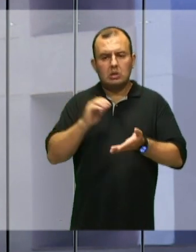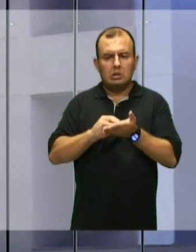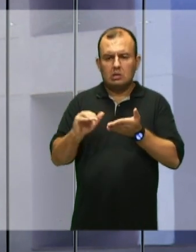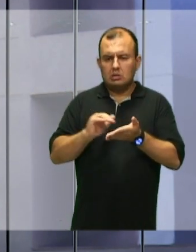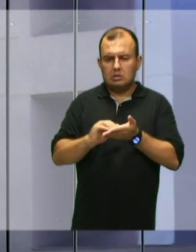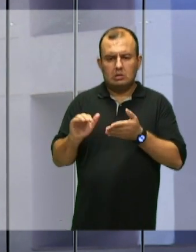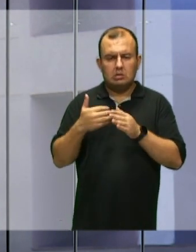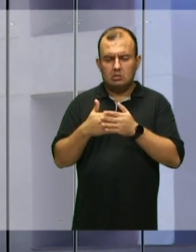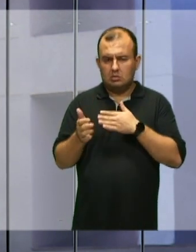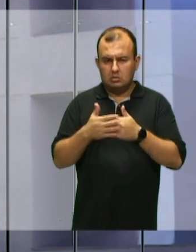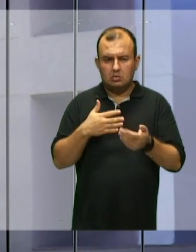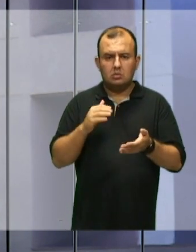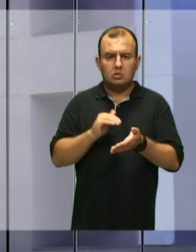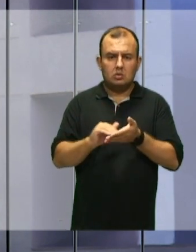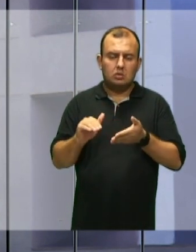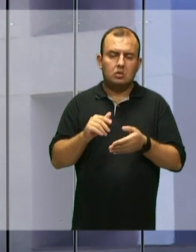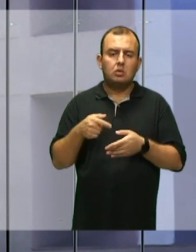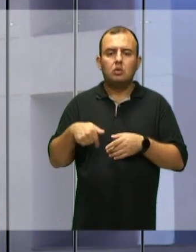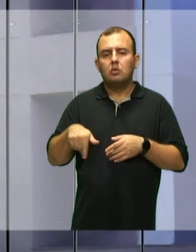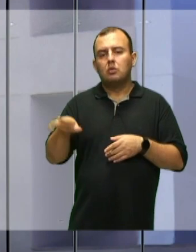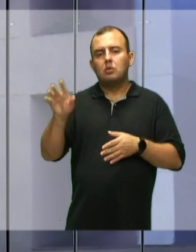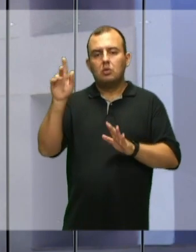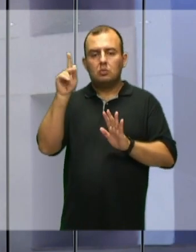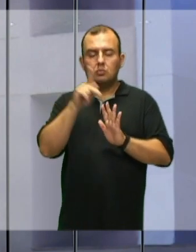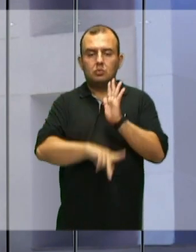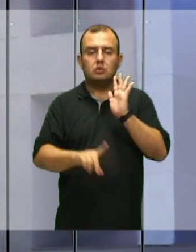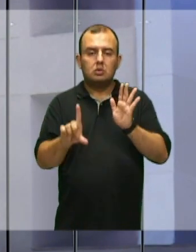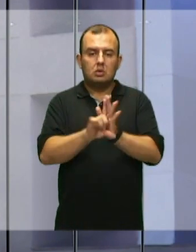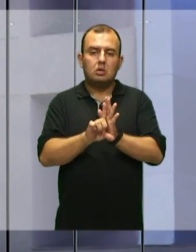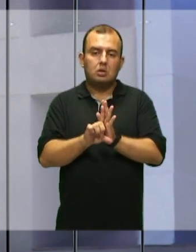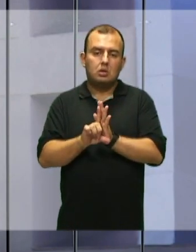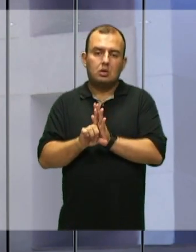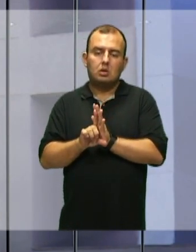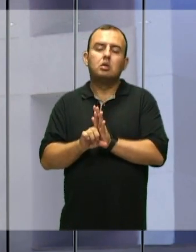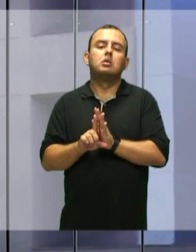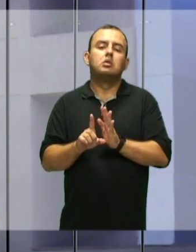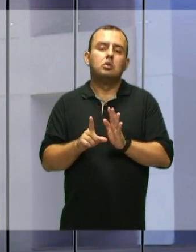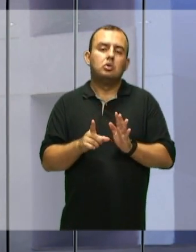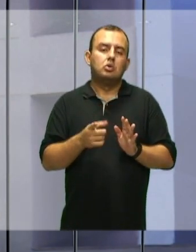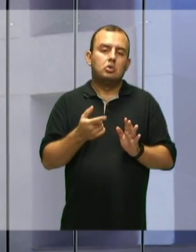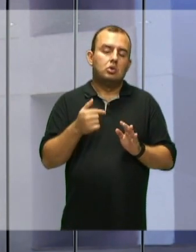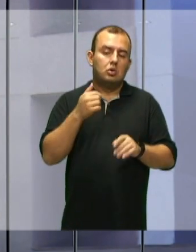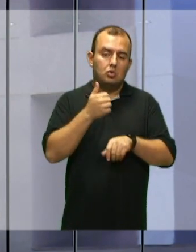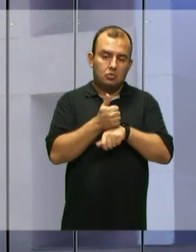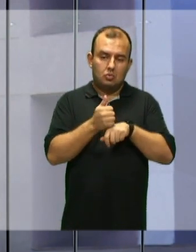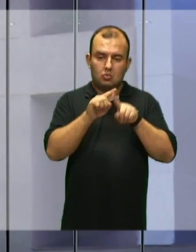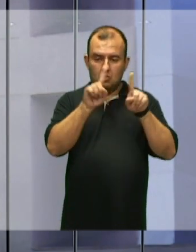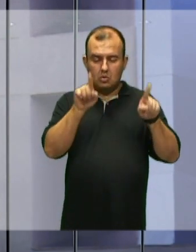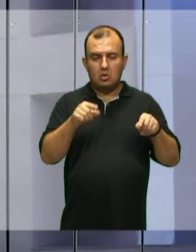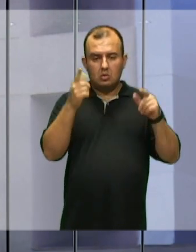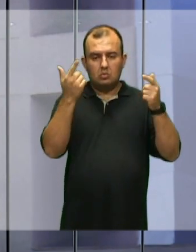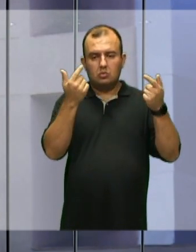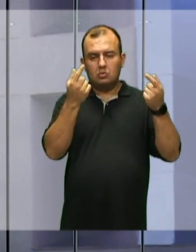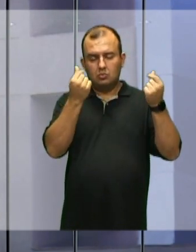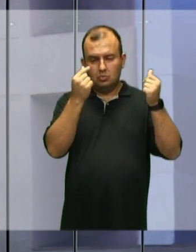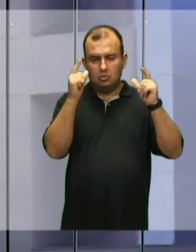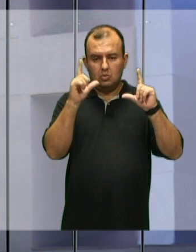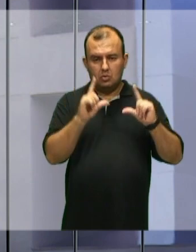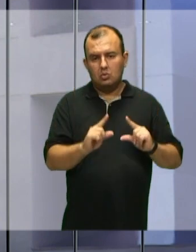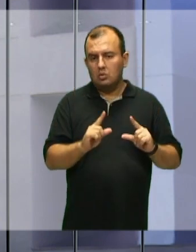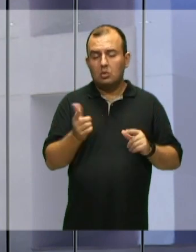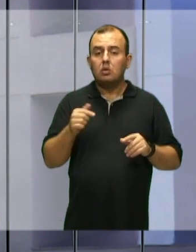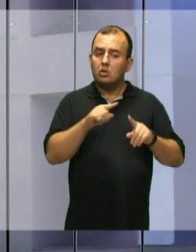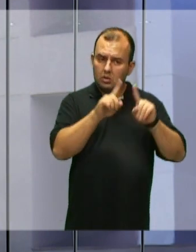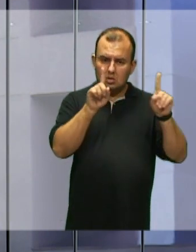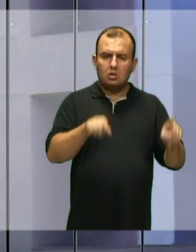né ele se aposentou no município o município não encaminha um projeto de lei paraa Câmara de Vereadores para reduzir o cargo funcional né então aquele cargo é